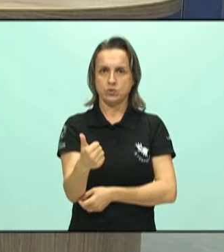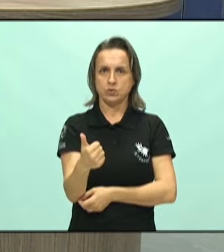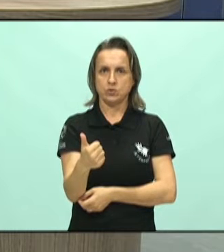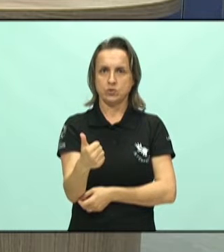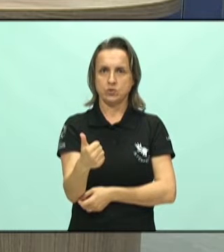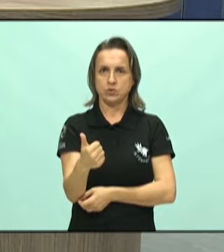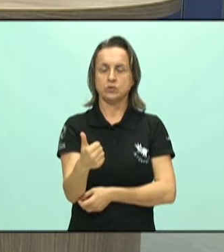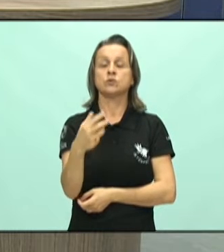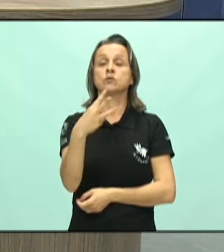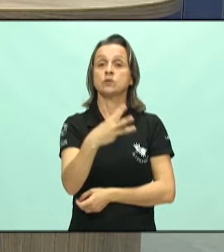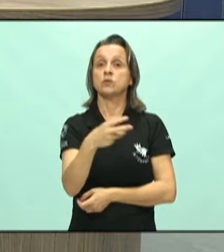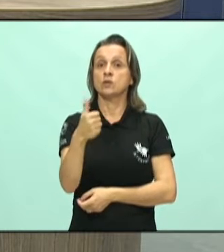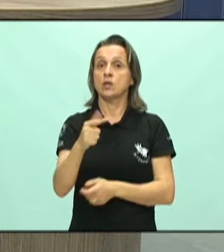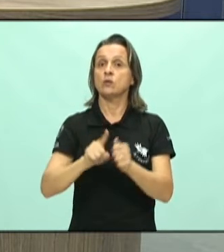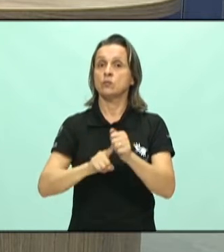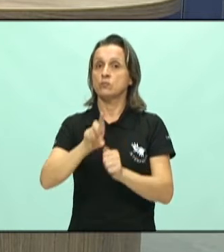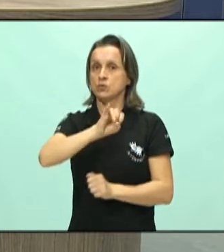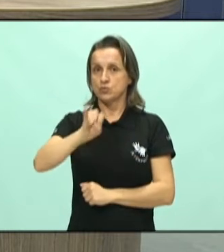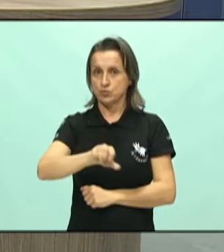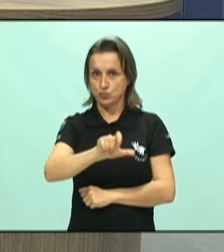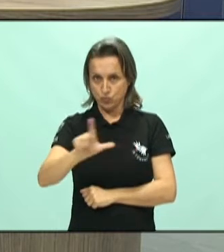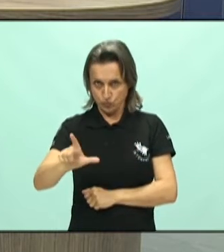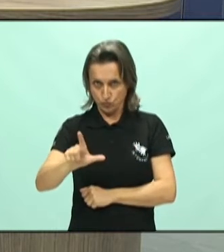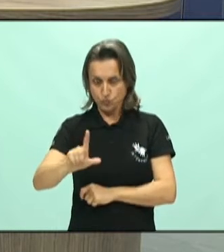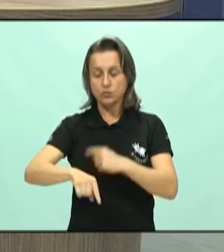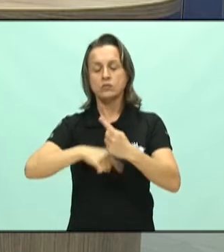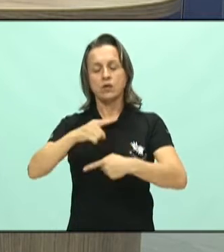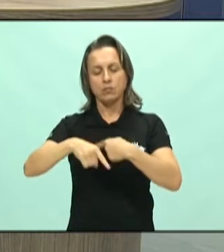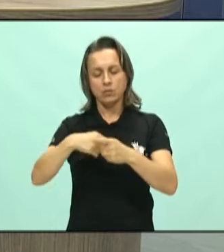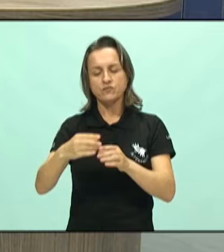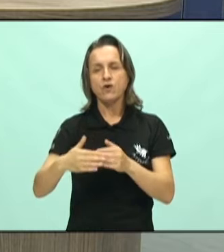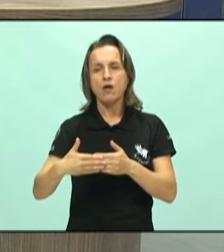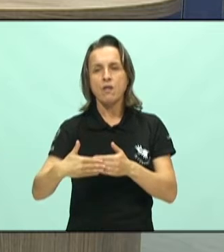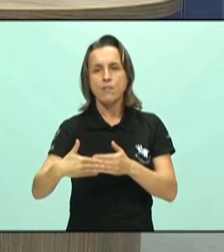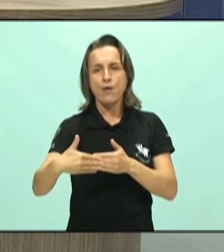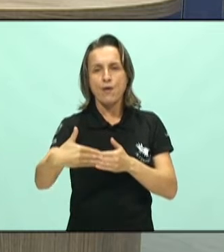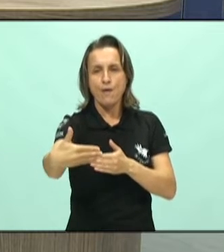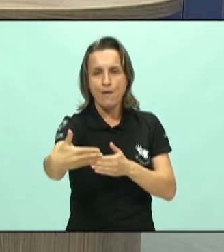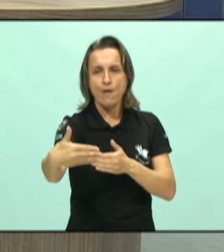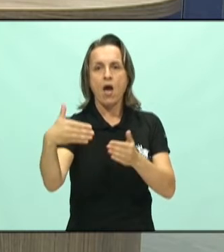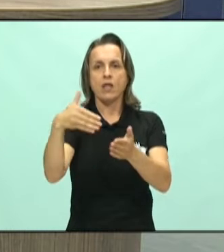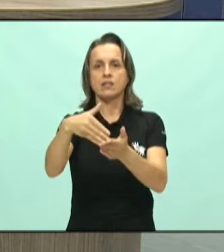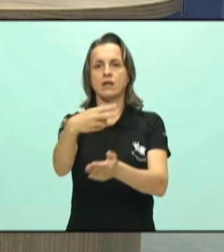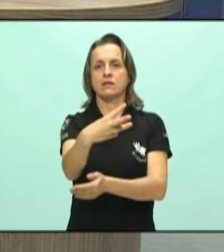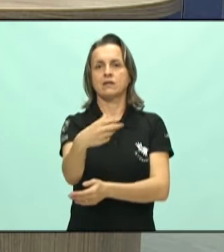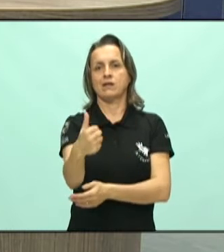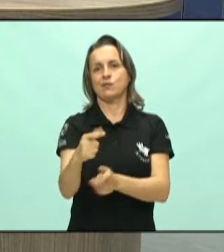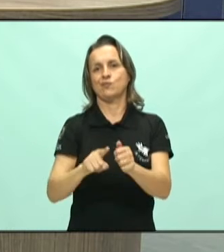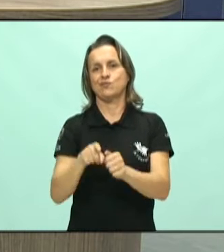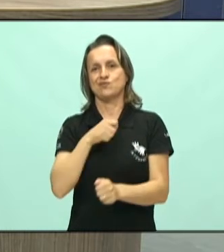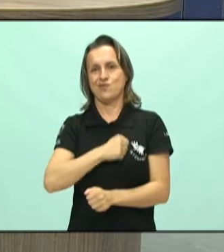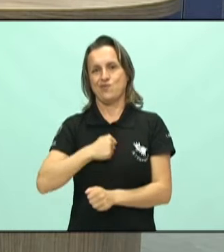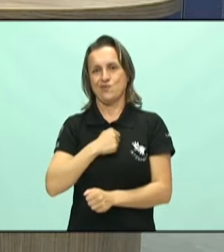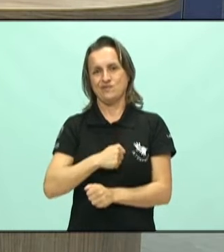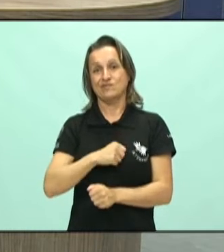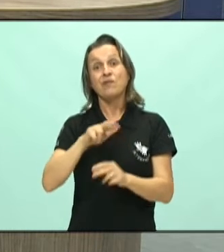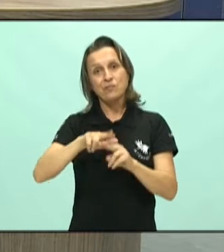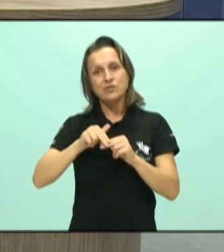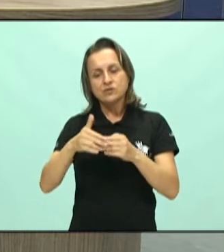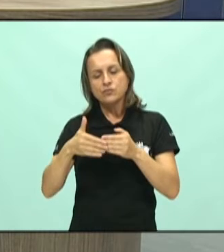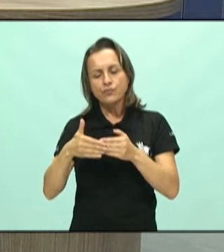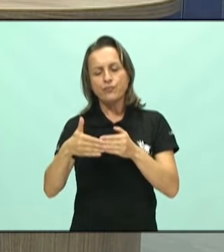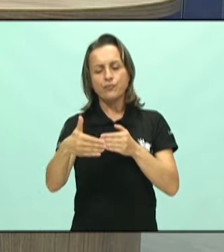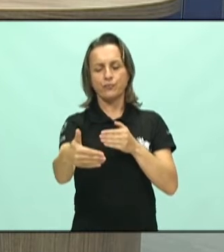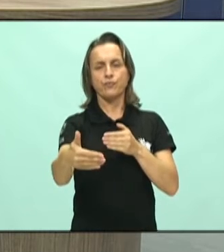era do dia 31 de julho, tá? Depois ele foi prorrogado para o dia 31 de agosto. Então, por isso, houve a prorrogação. E